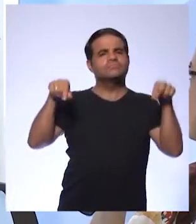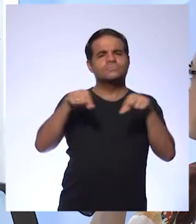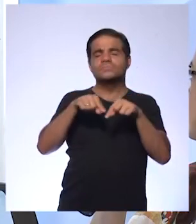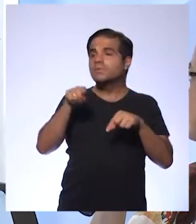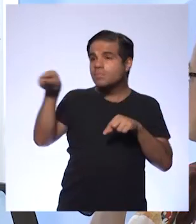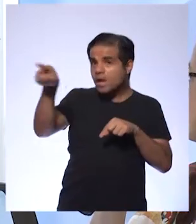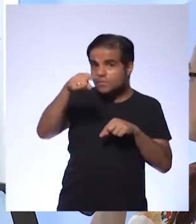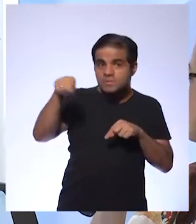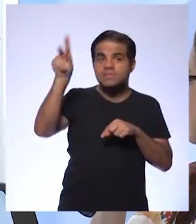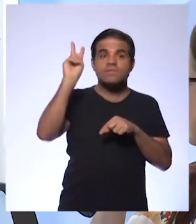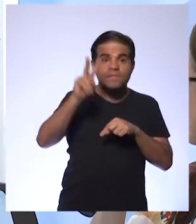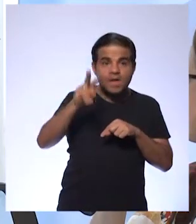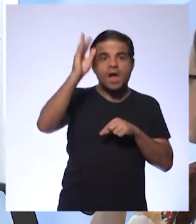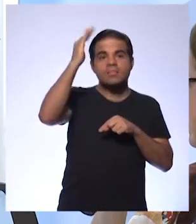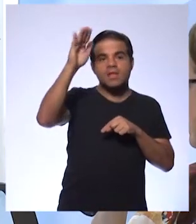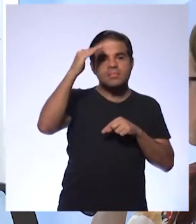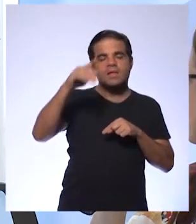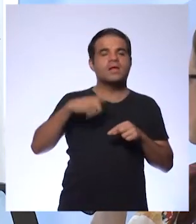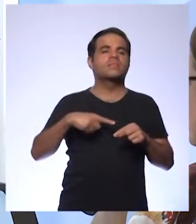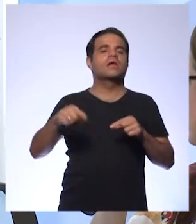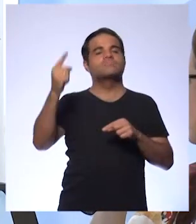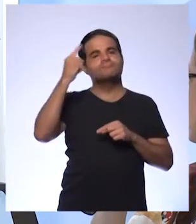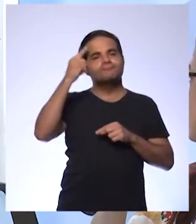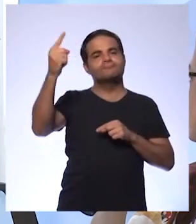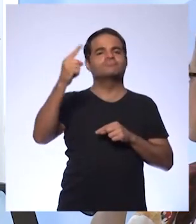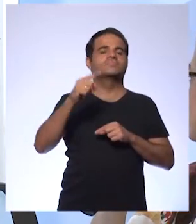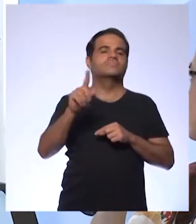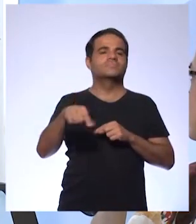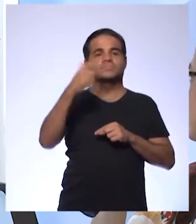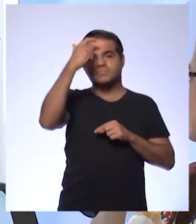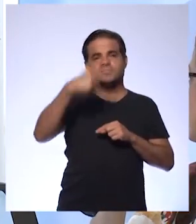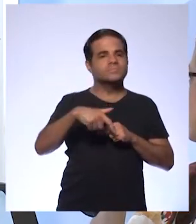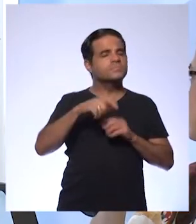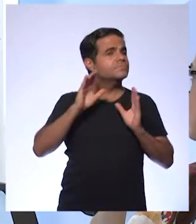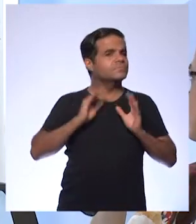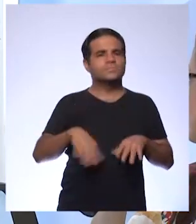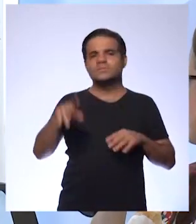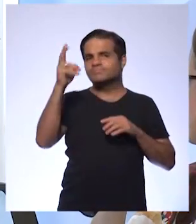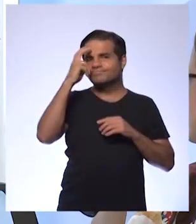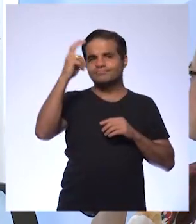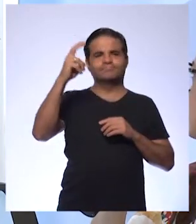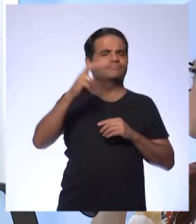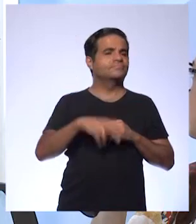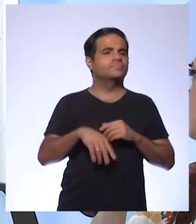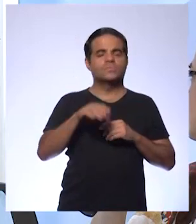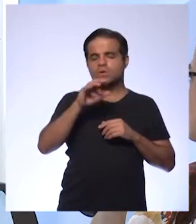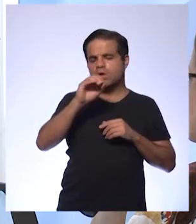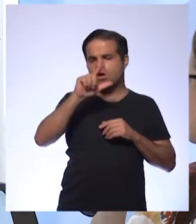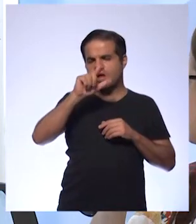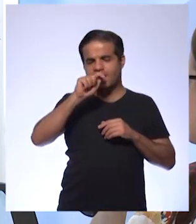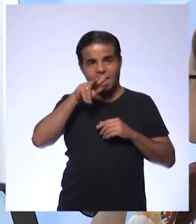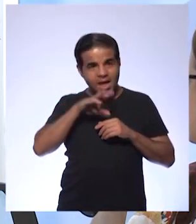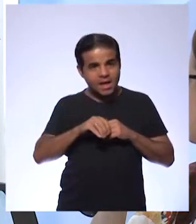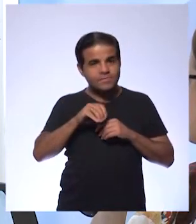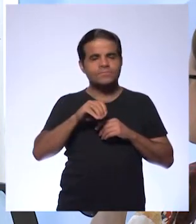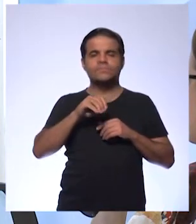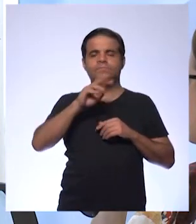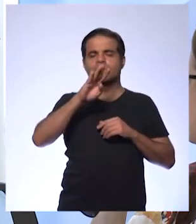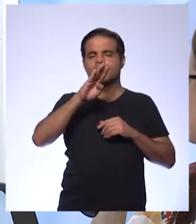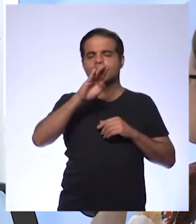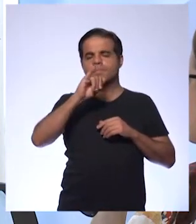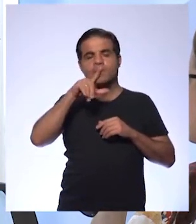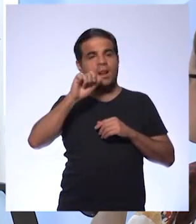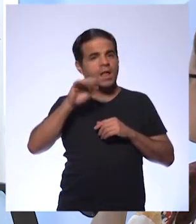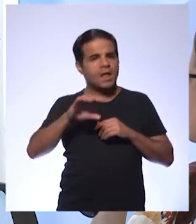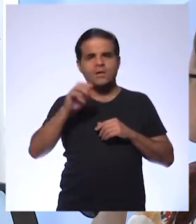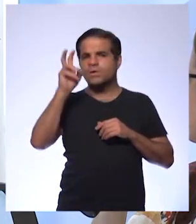vocês entenderem que tem uma intenção. O cara foi genial. Olavo Bilac foi um gênio. Por quê? Porque